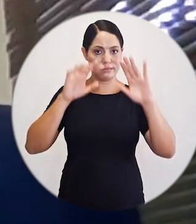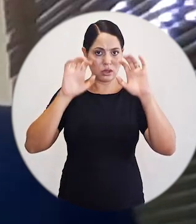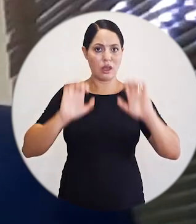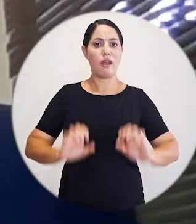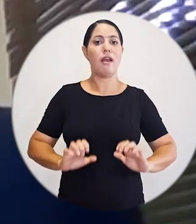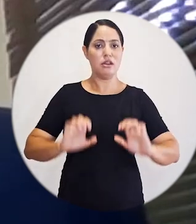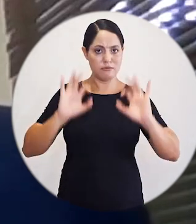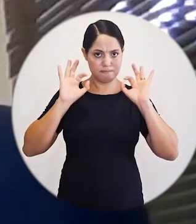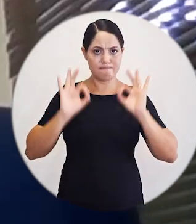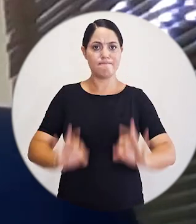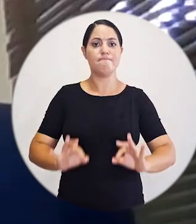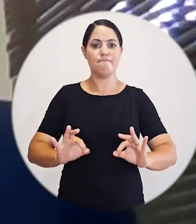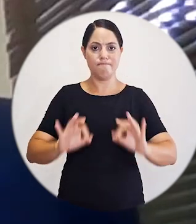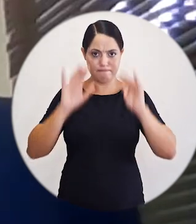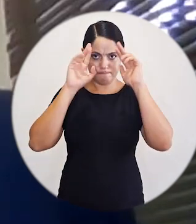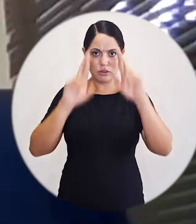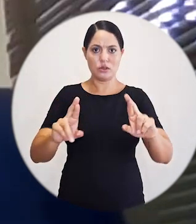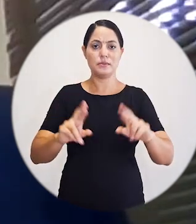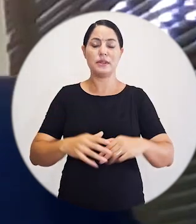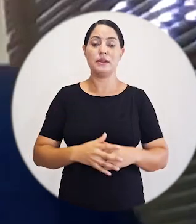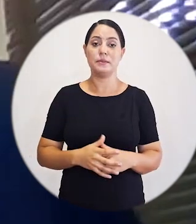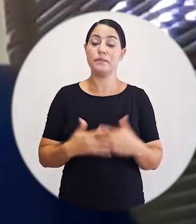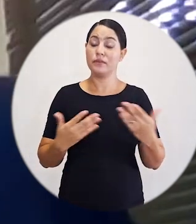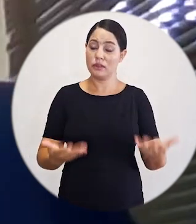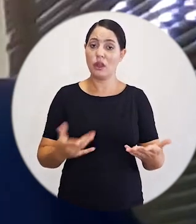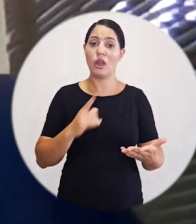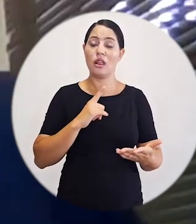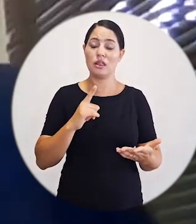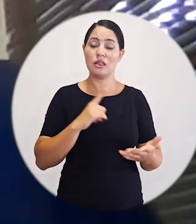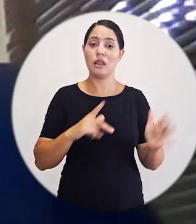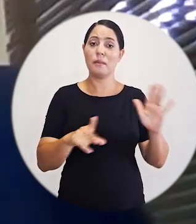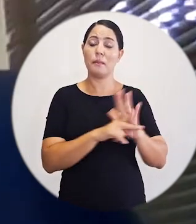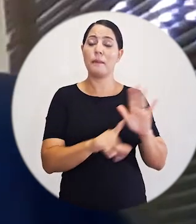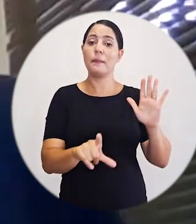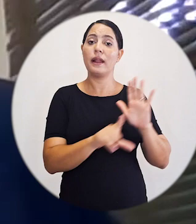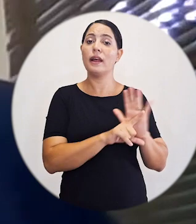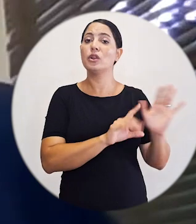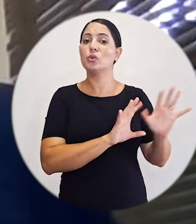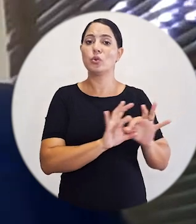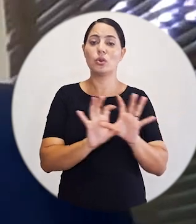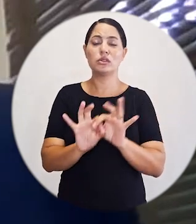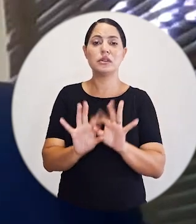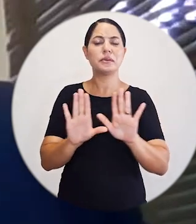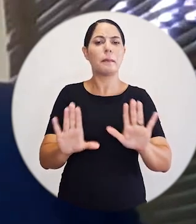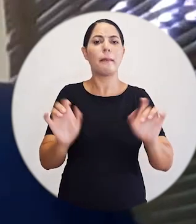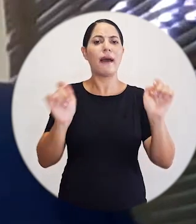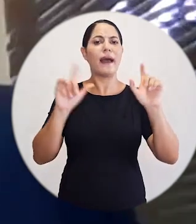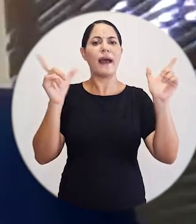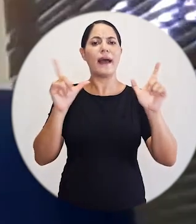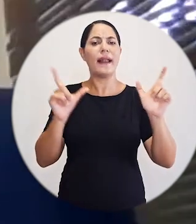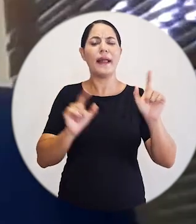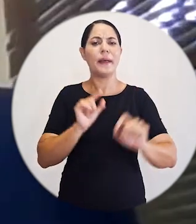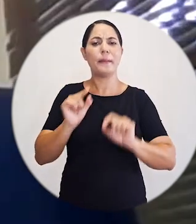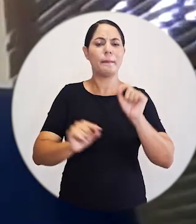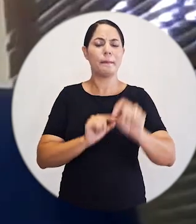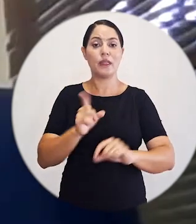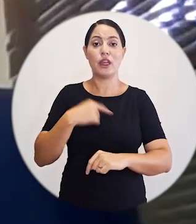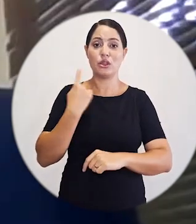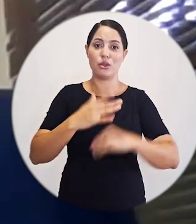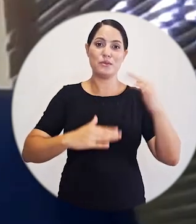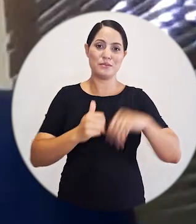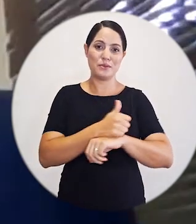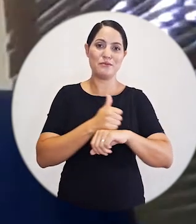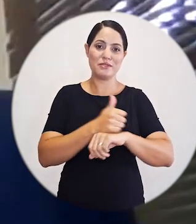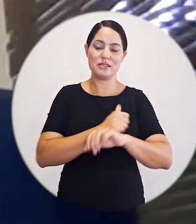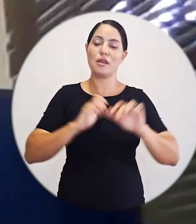pode estabelecer, porque isso é matéria de reserva legal. Mas com relação ao alerta para os ditames éticos da